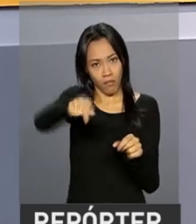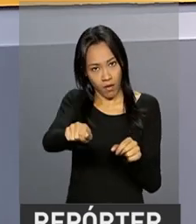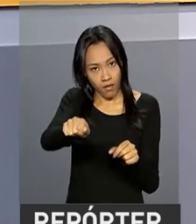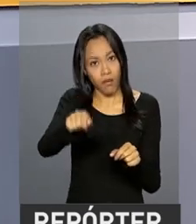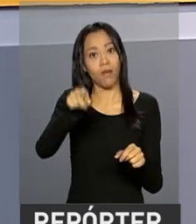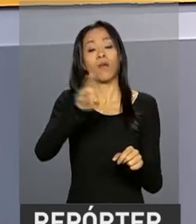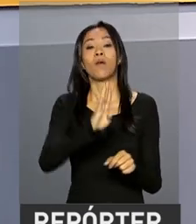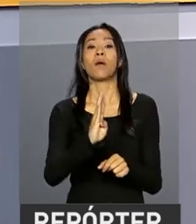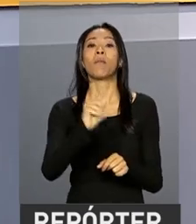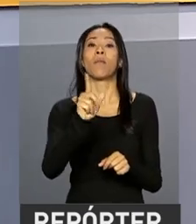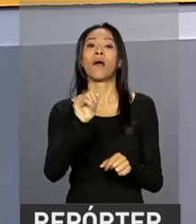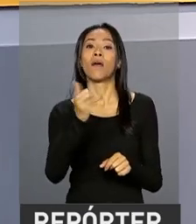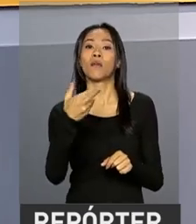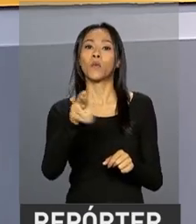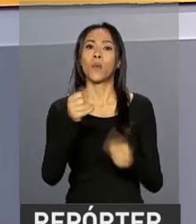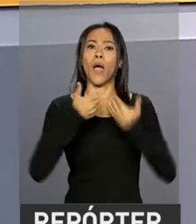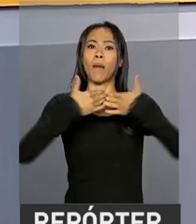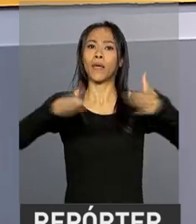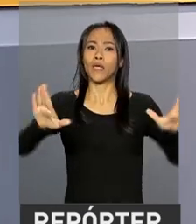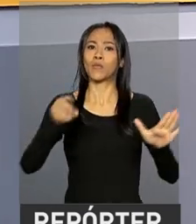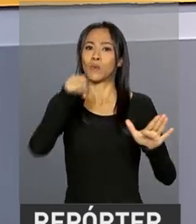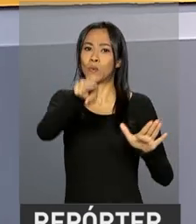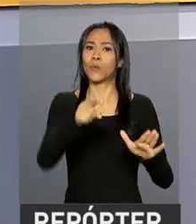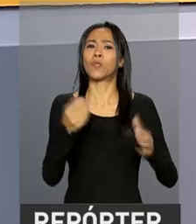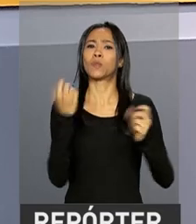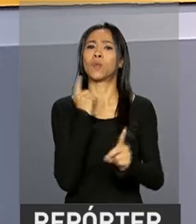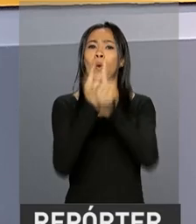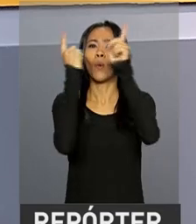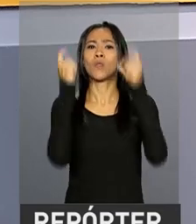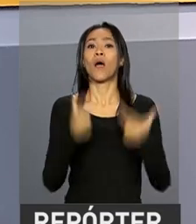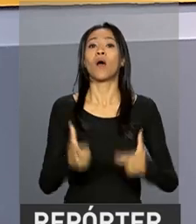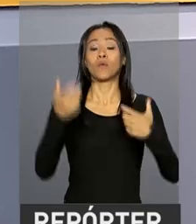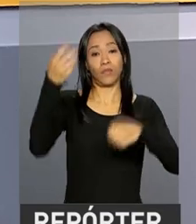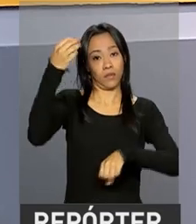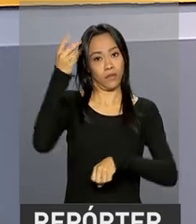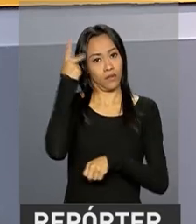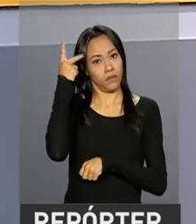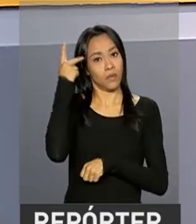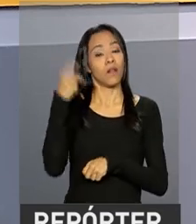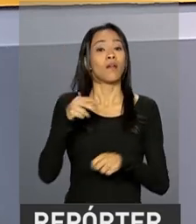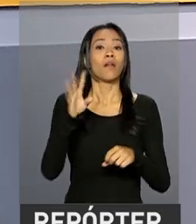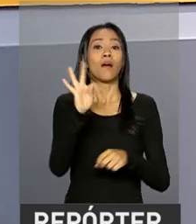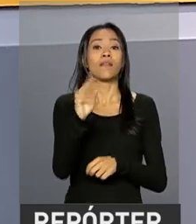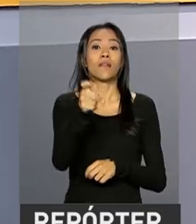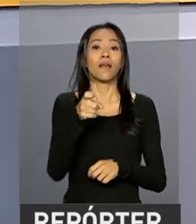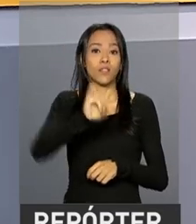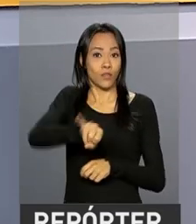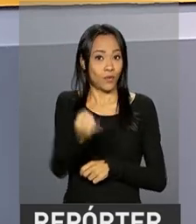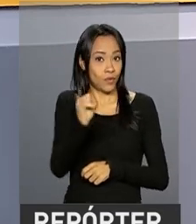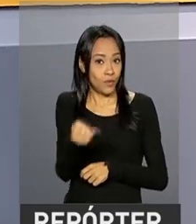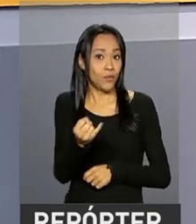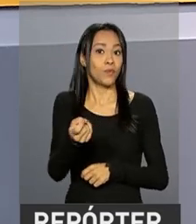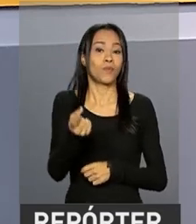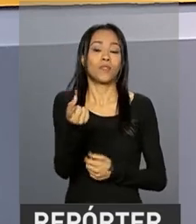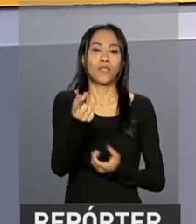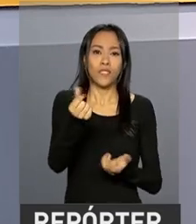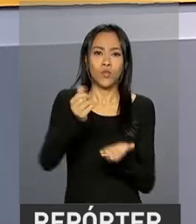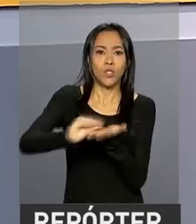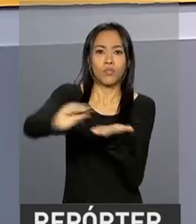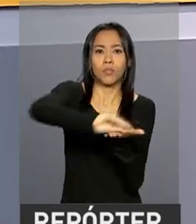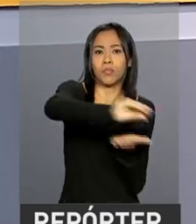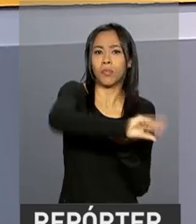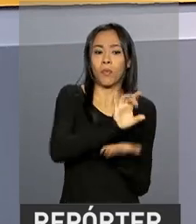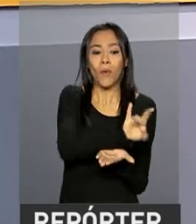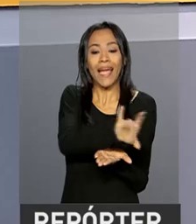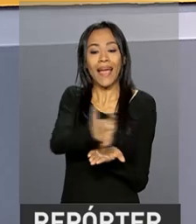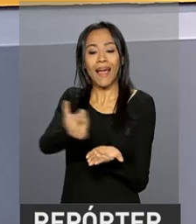Blairo Maggi, durante a abertura da AgriShow em Ribeirão Preto. A taxa de juros e a distribuição dos recursos em cada programa do